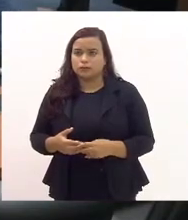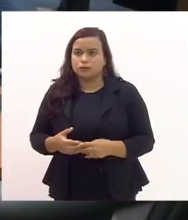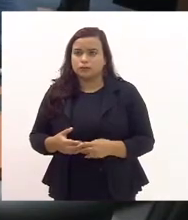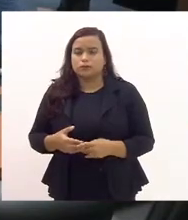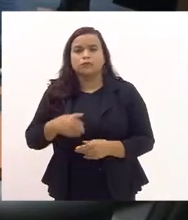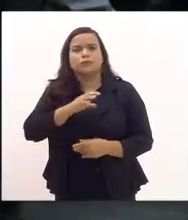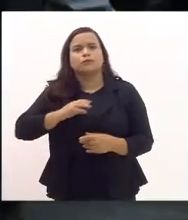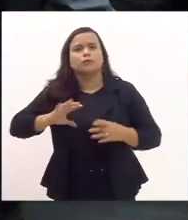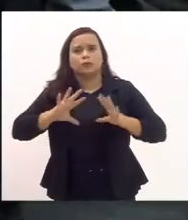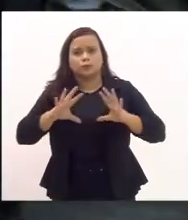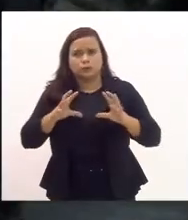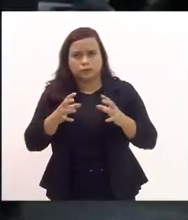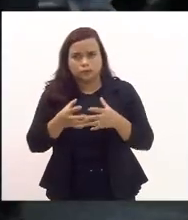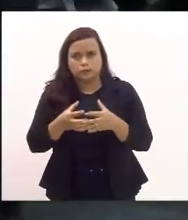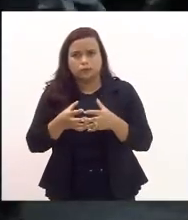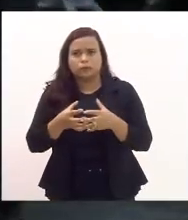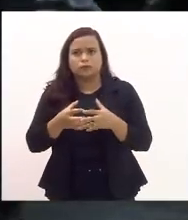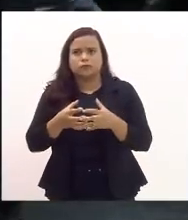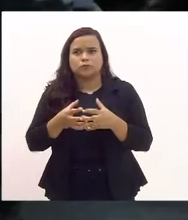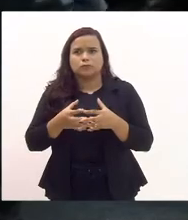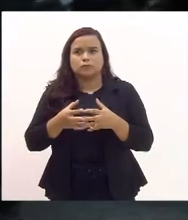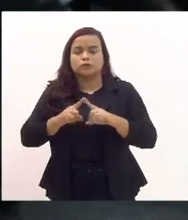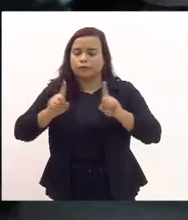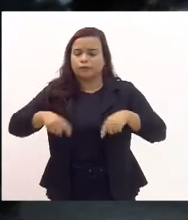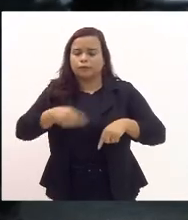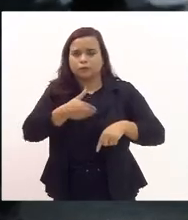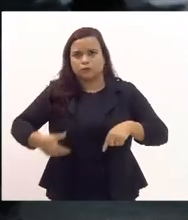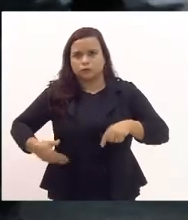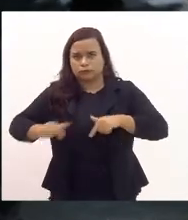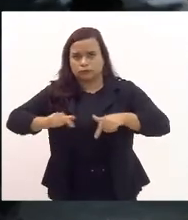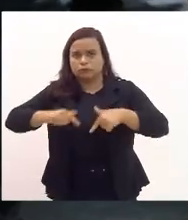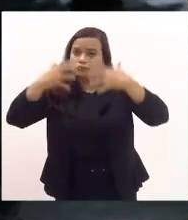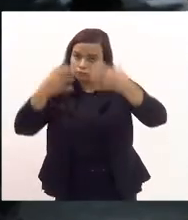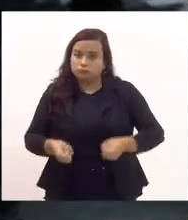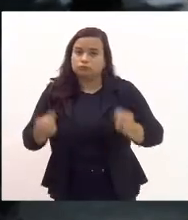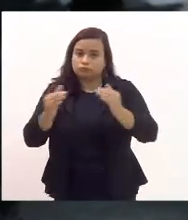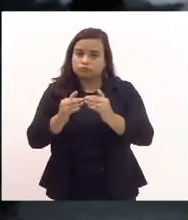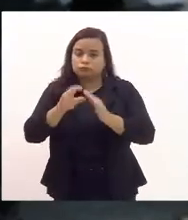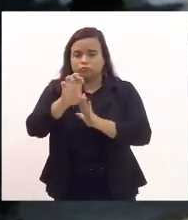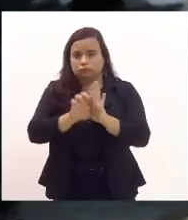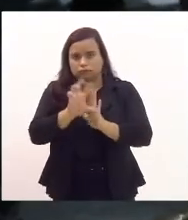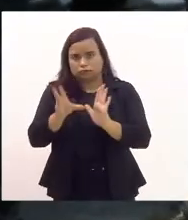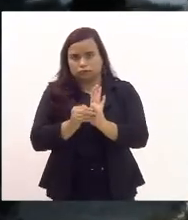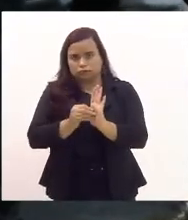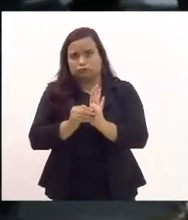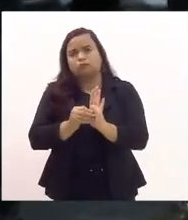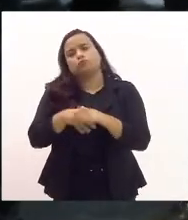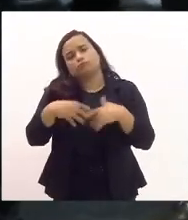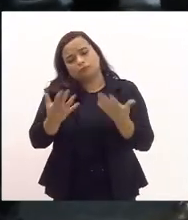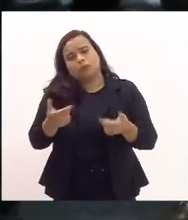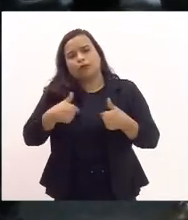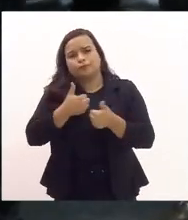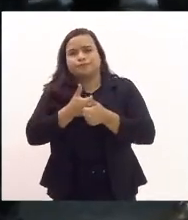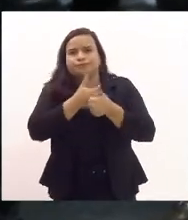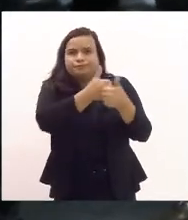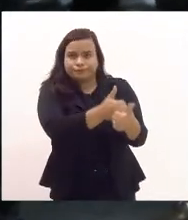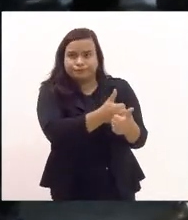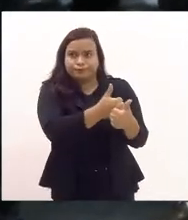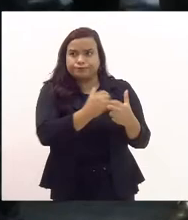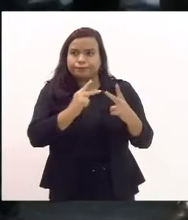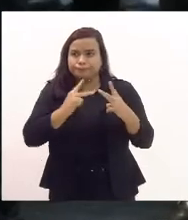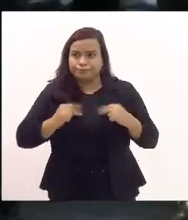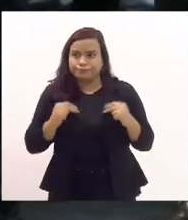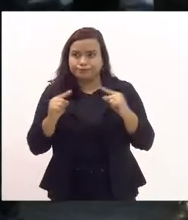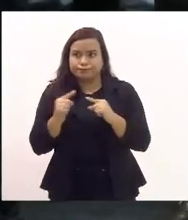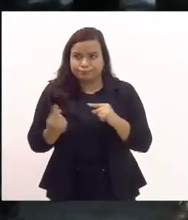o parecer da comissão dos Servidores favorável com emendas eu vou acompanhar no